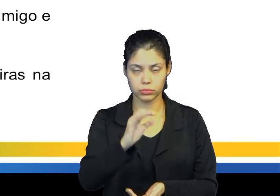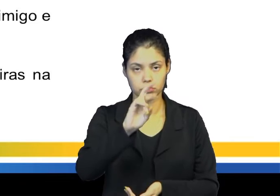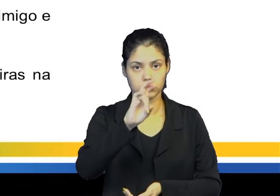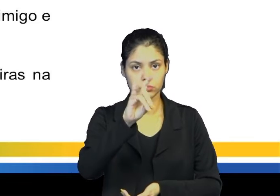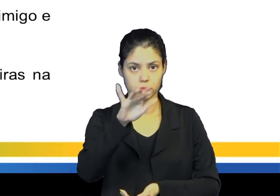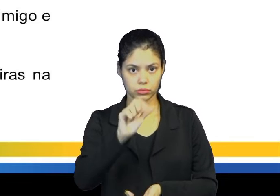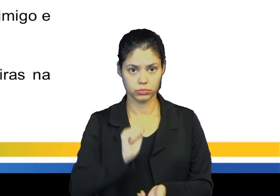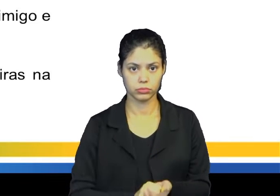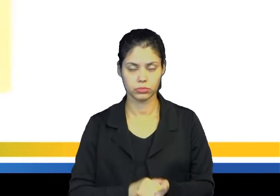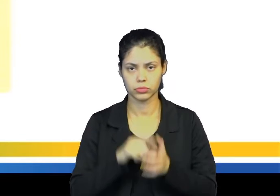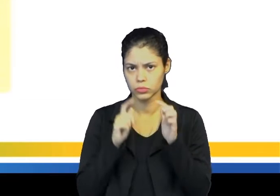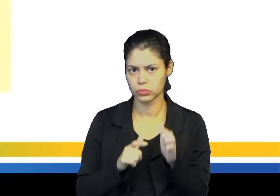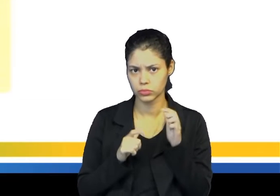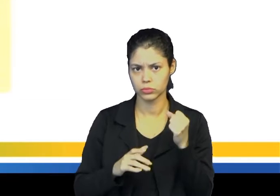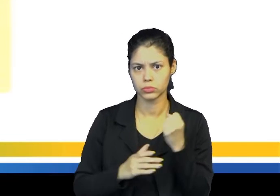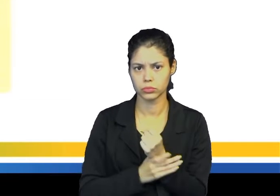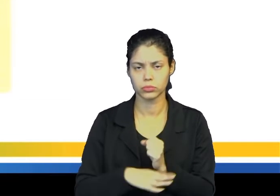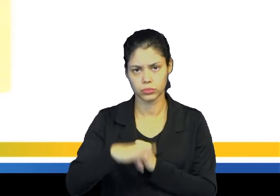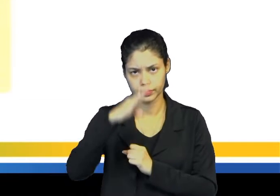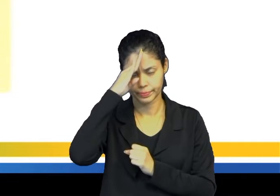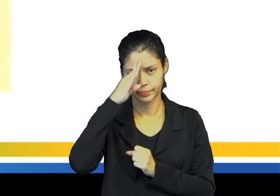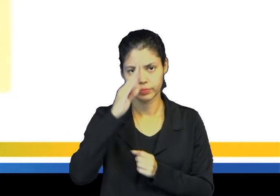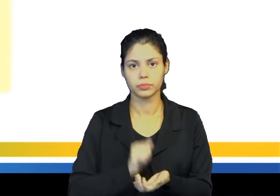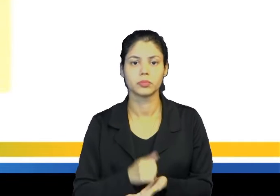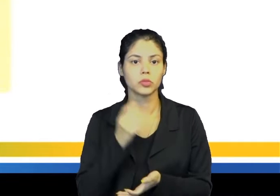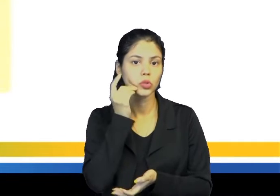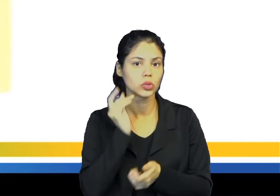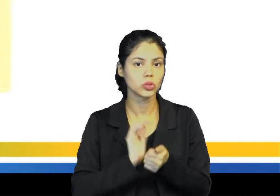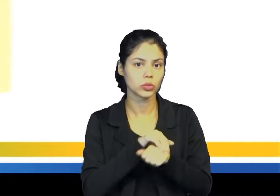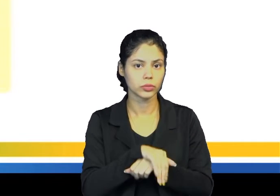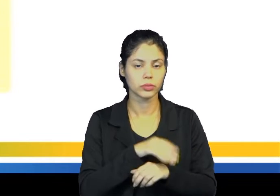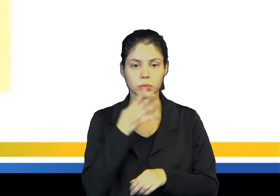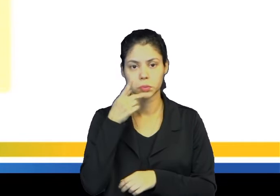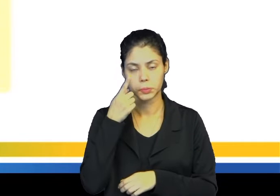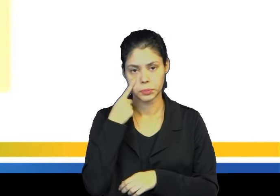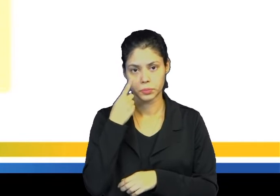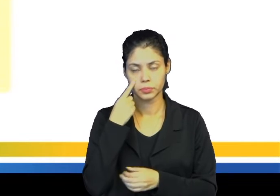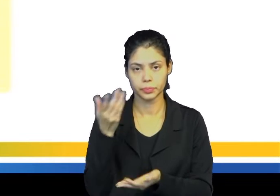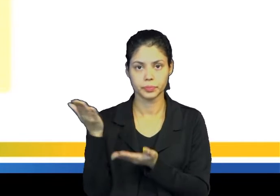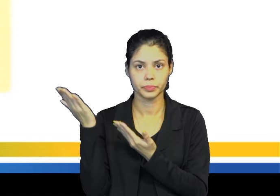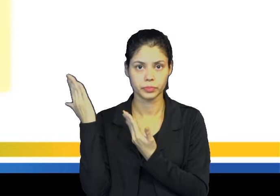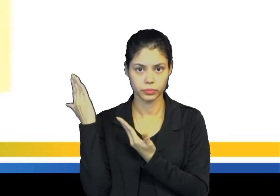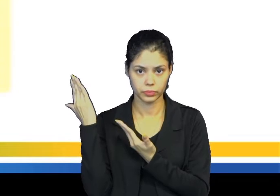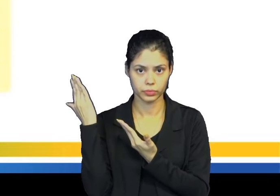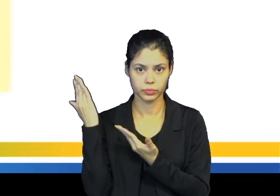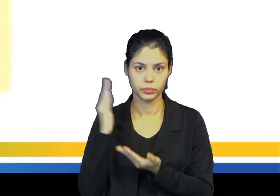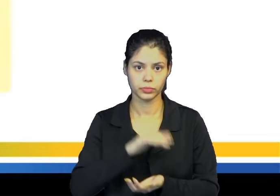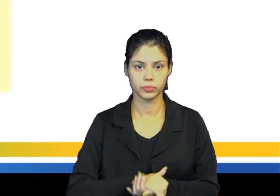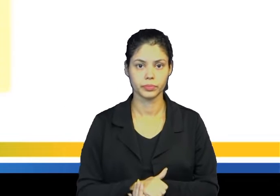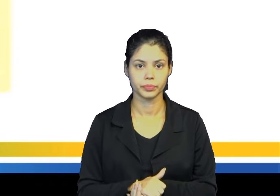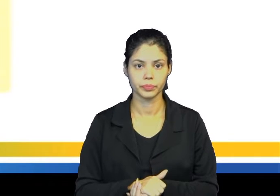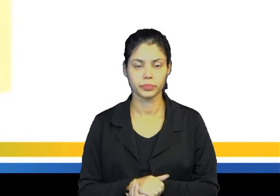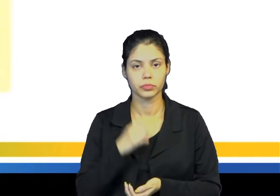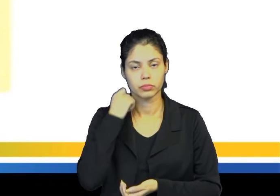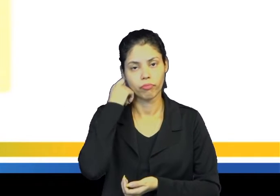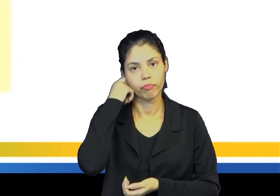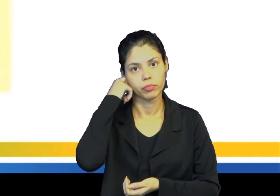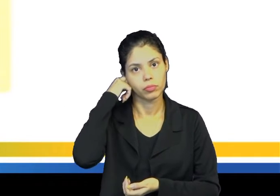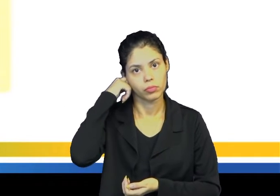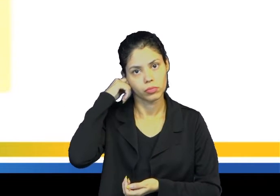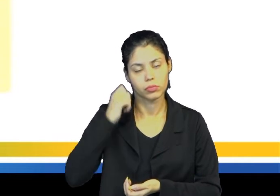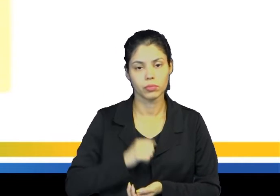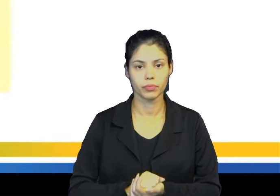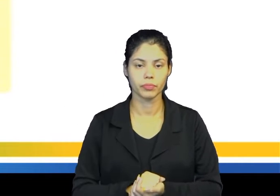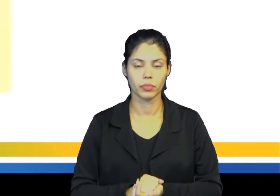oriental, né, onde soldados lutavam dia e noite. Observem aí como era configurada uma trincheira, né? Elas eram fundas,